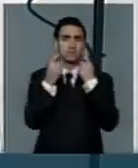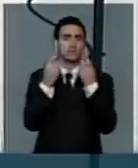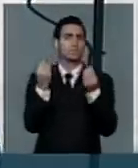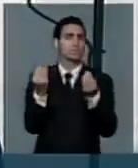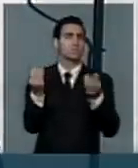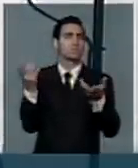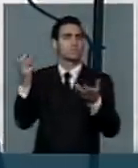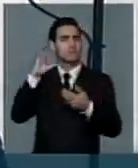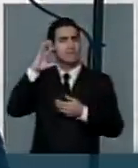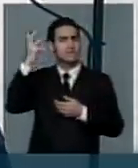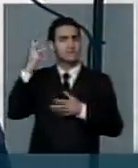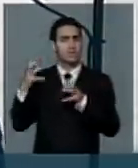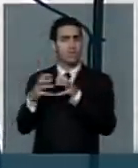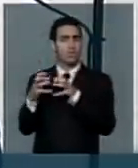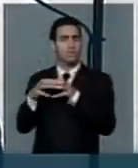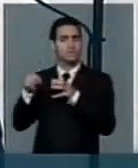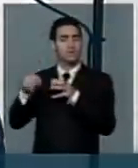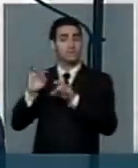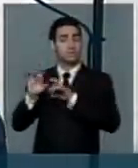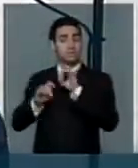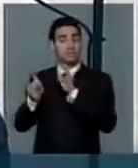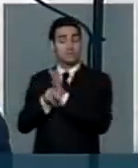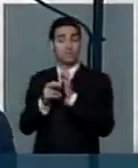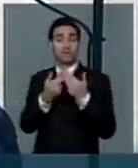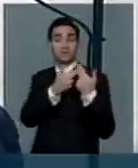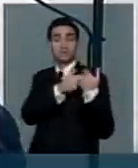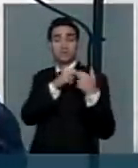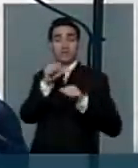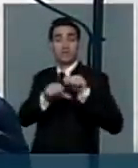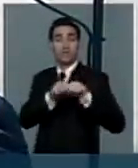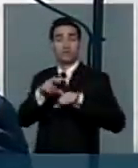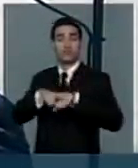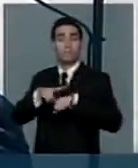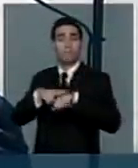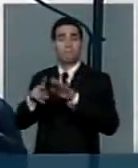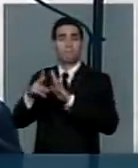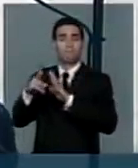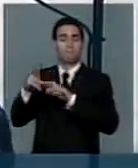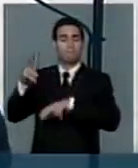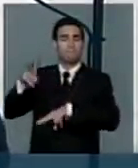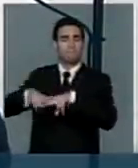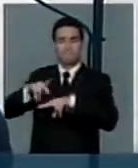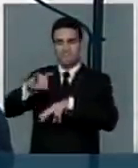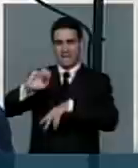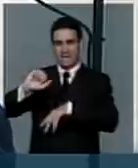à decisão da Comissão Especial de Reforma do Código Penal, que pretende